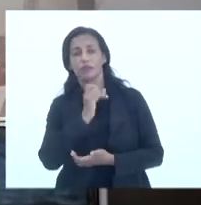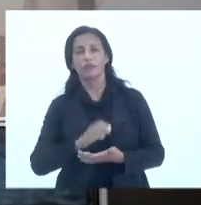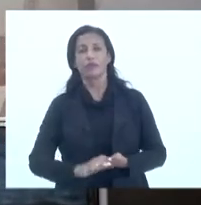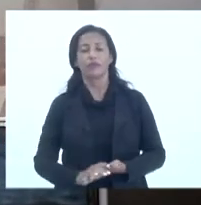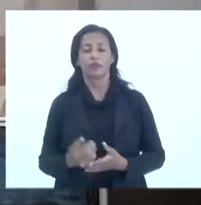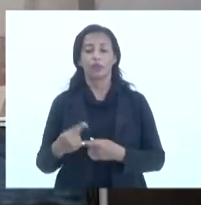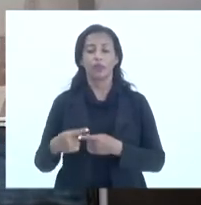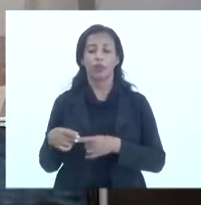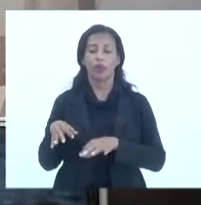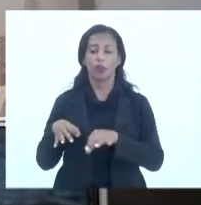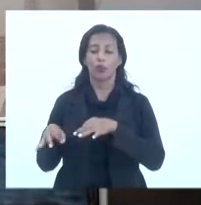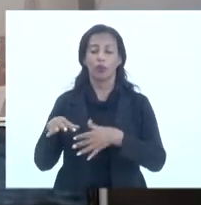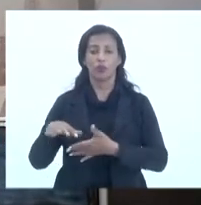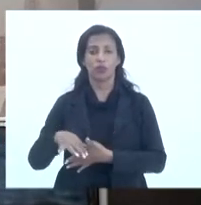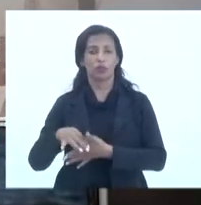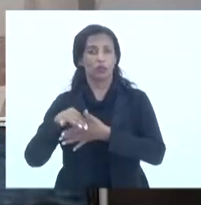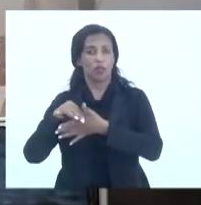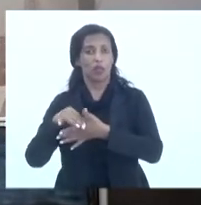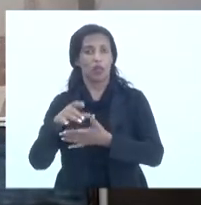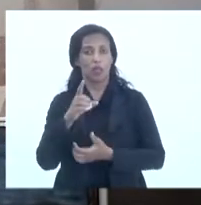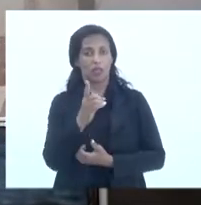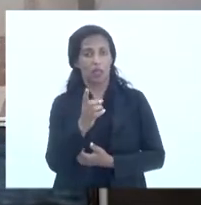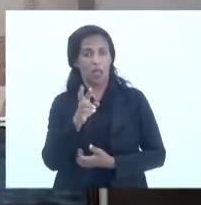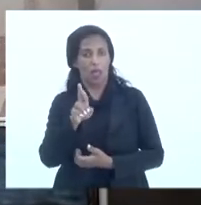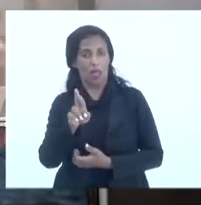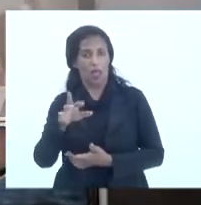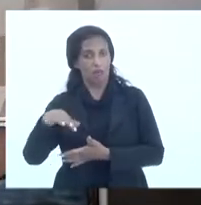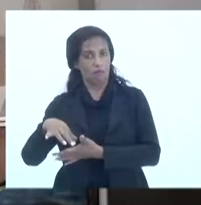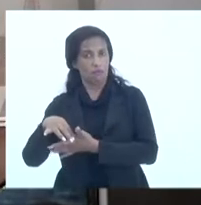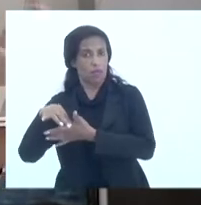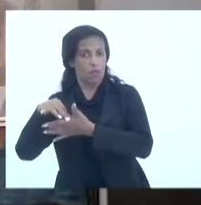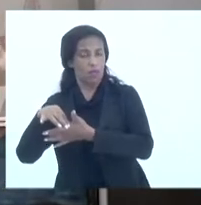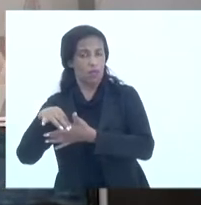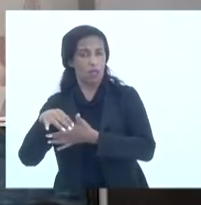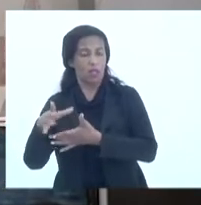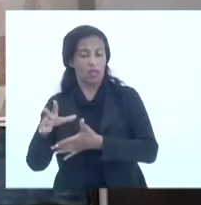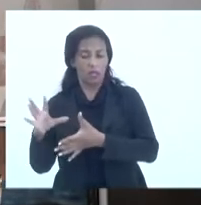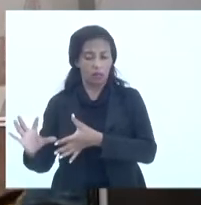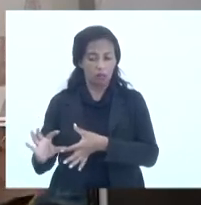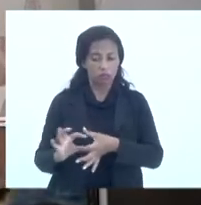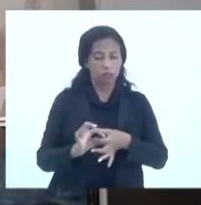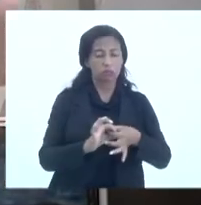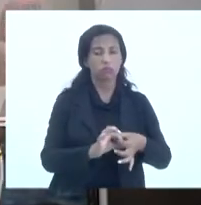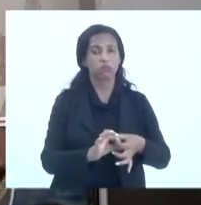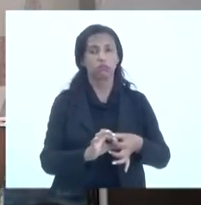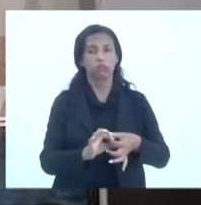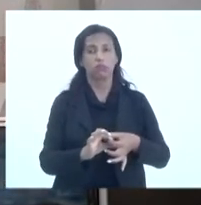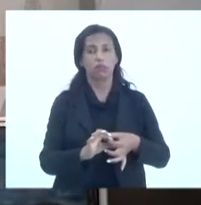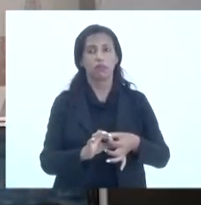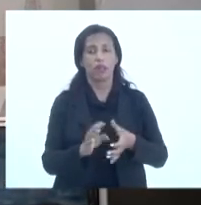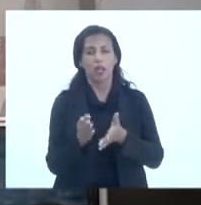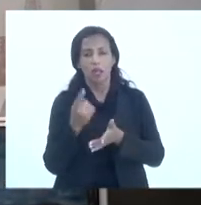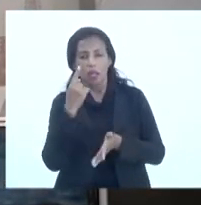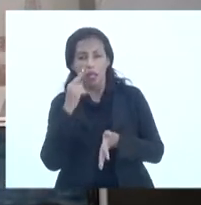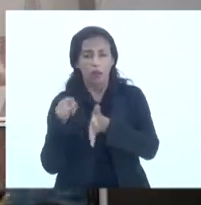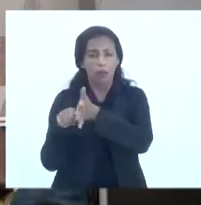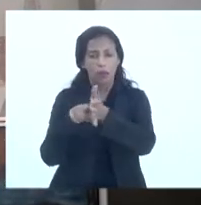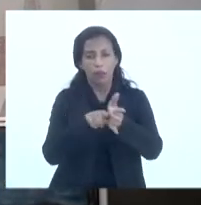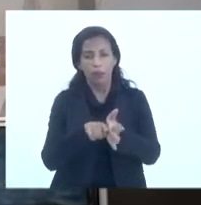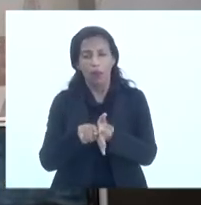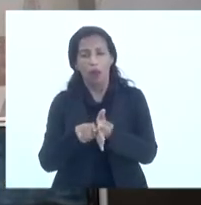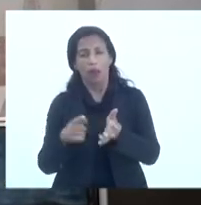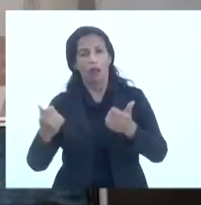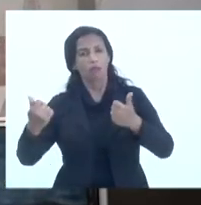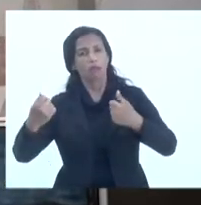o projeto Líder hoje, que é a DR Líder, né? Hoje ele consolida, vamos dizer, mapeia as necessidades